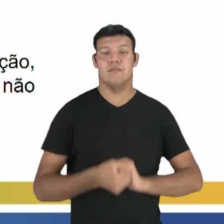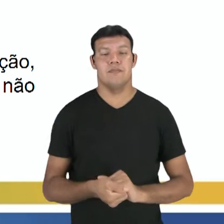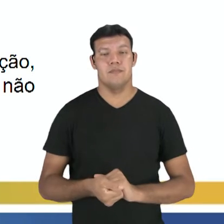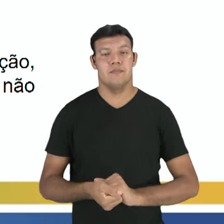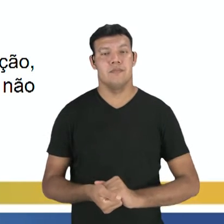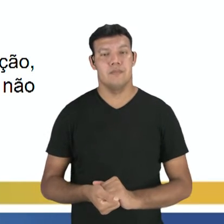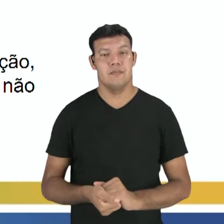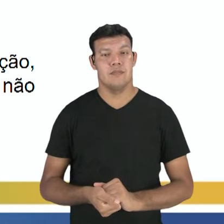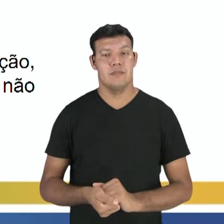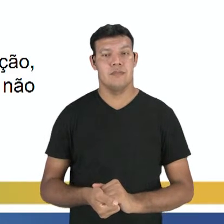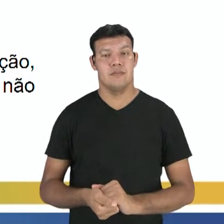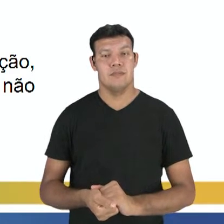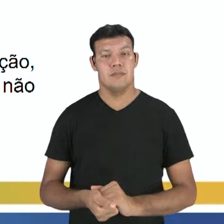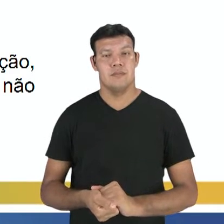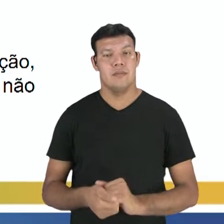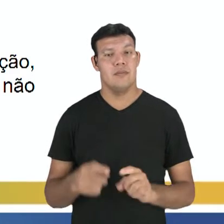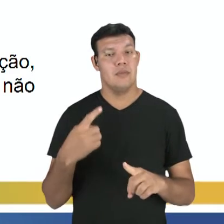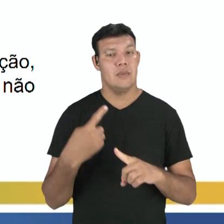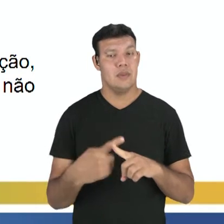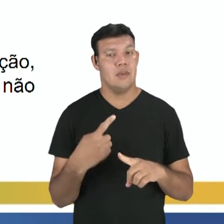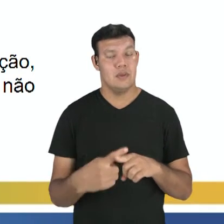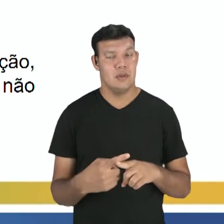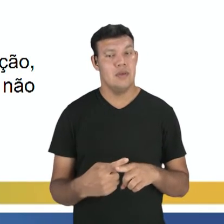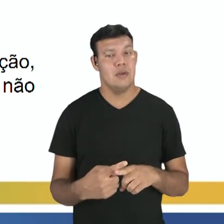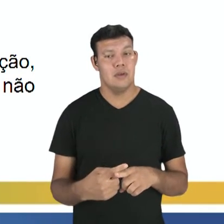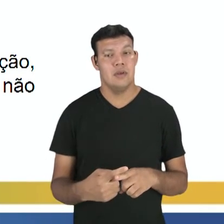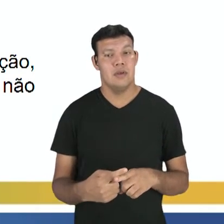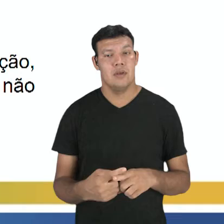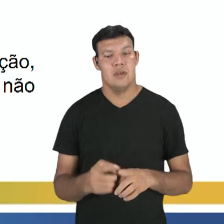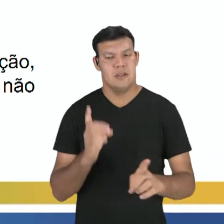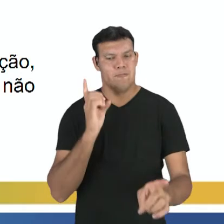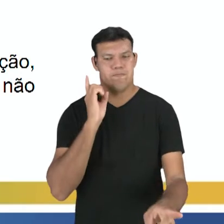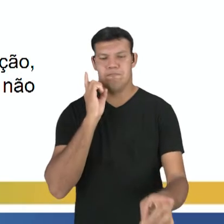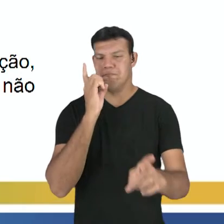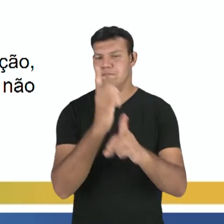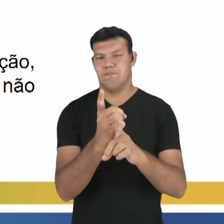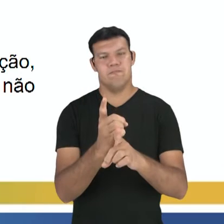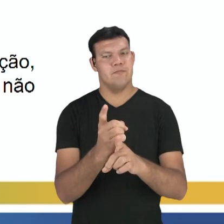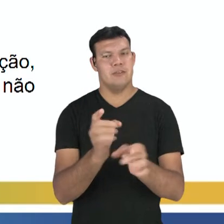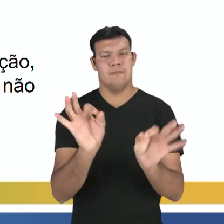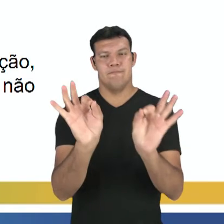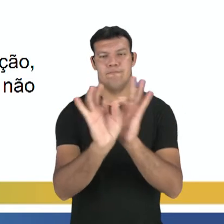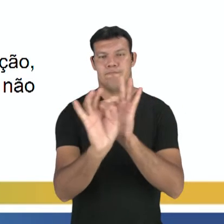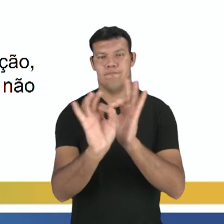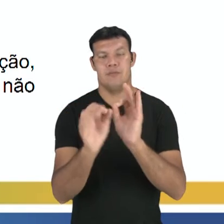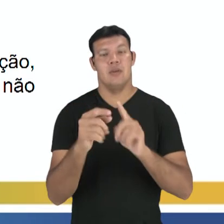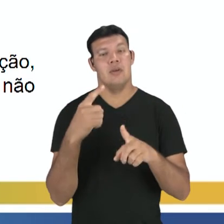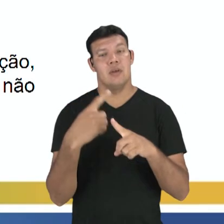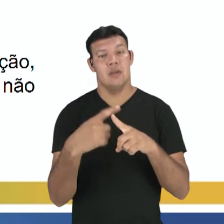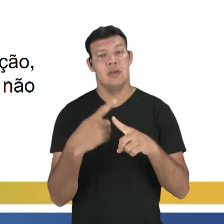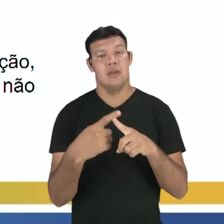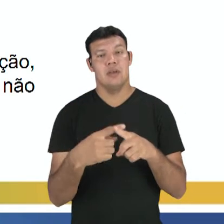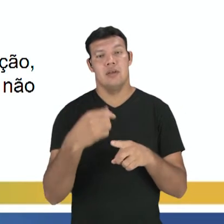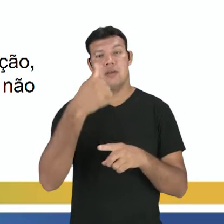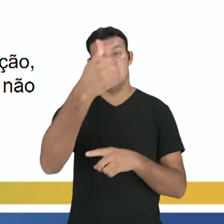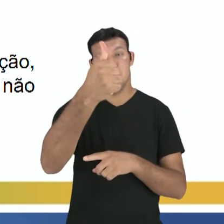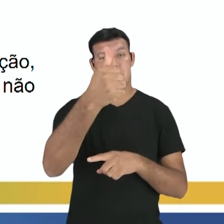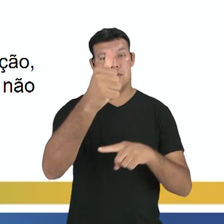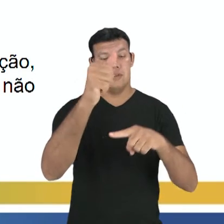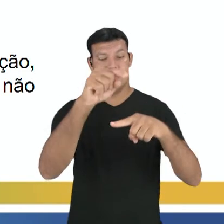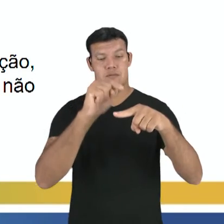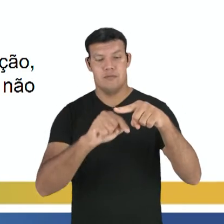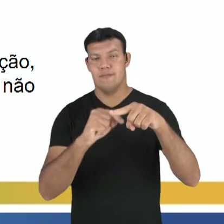isso causaria uma indeterminação, pois não é possível dividir 1 por